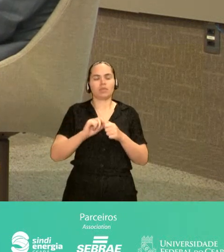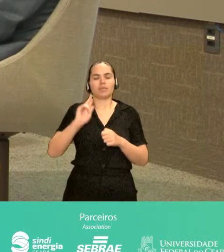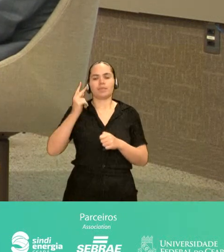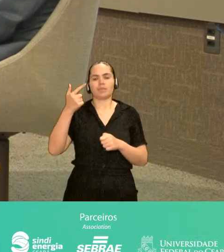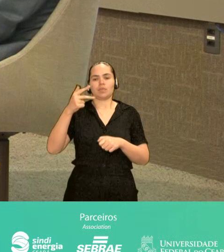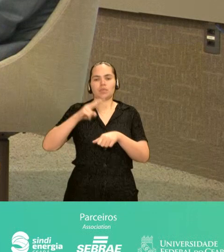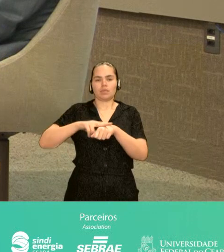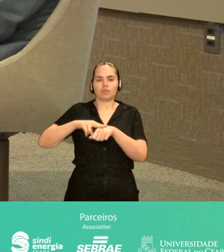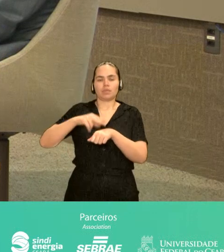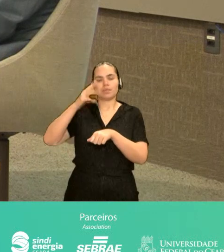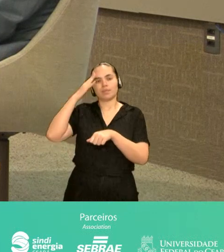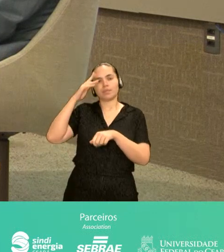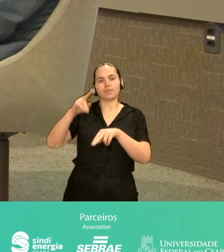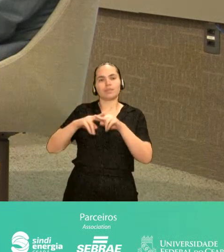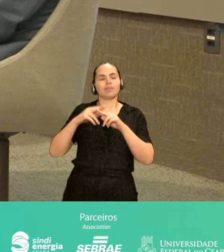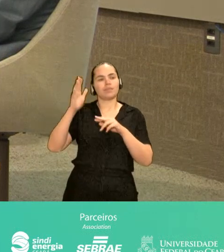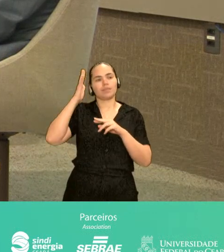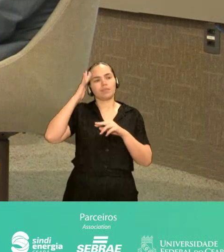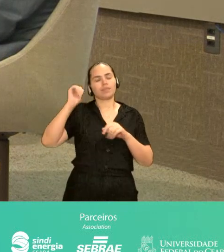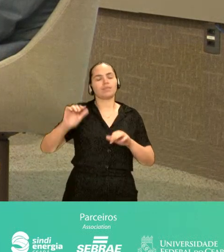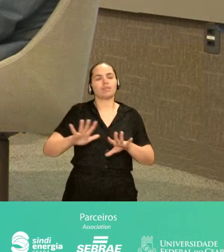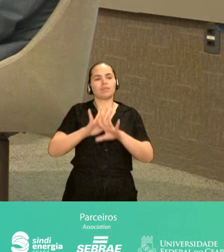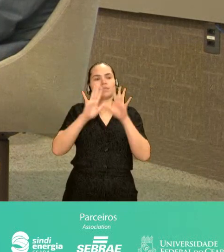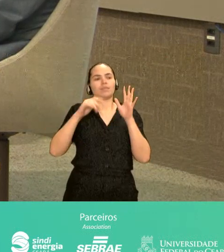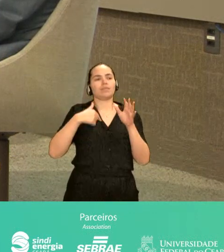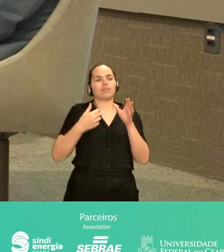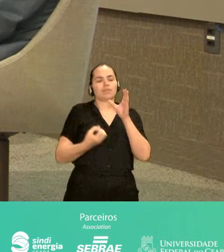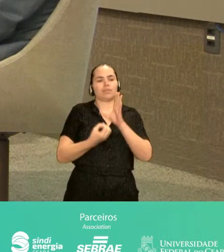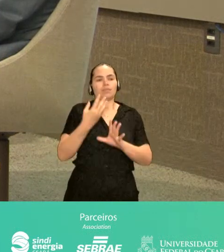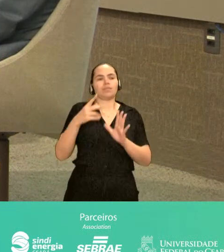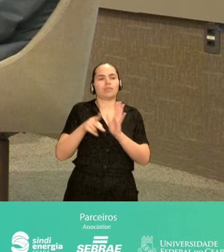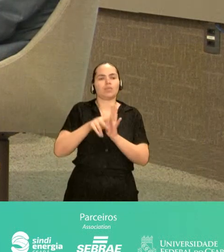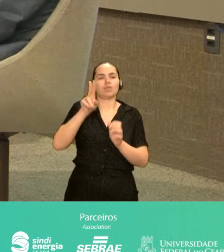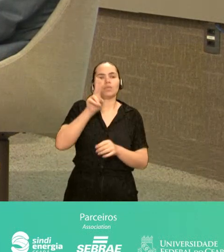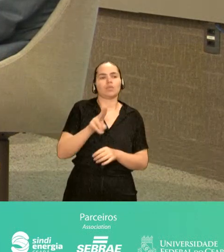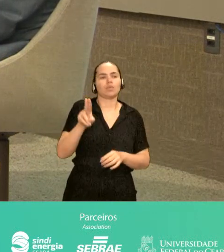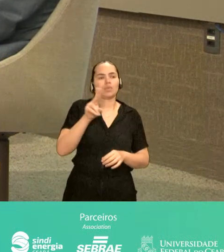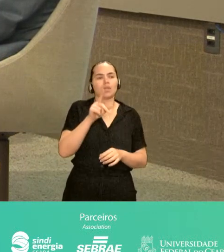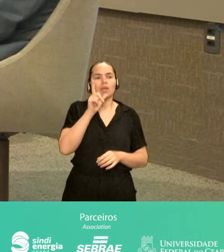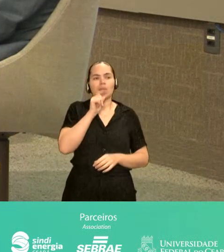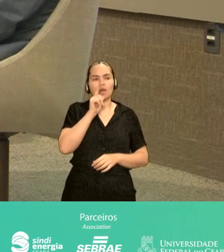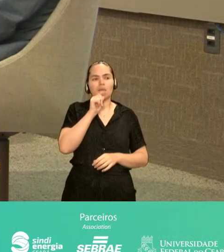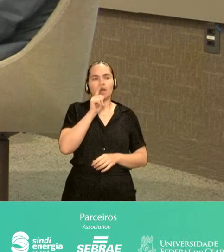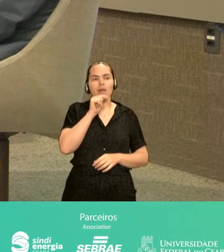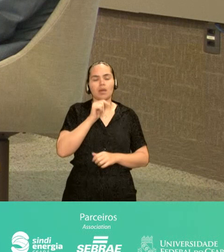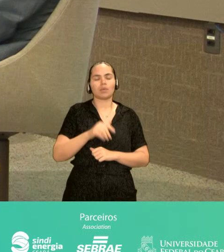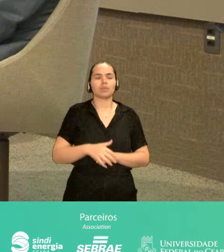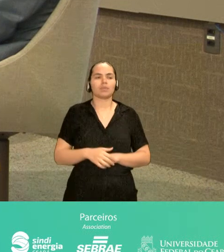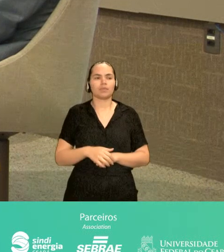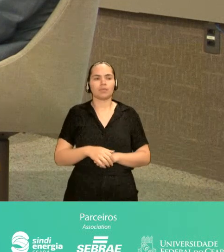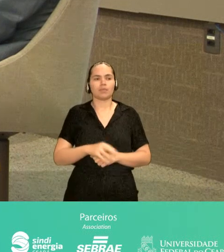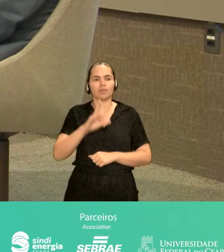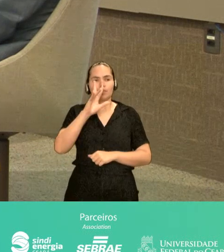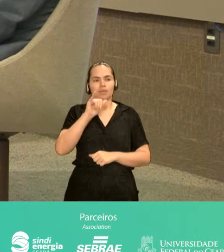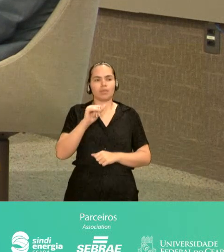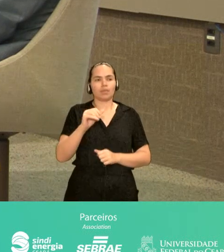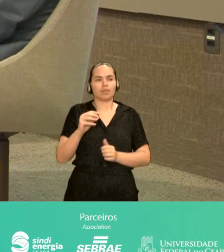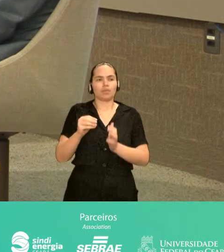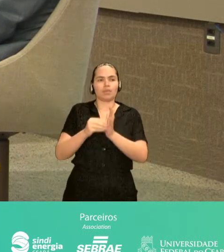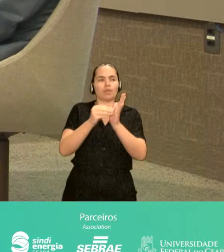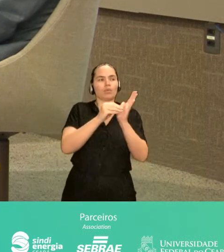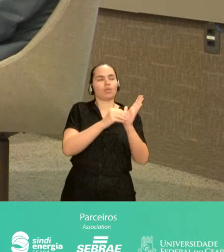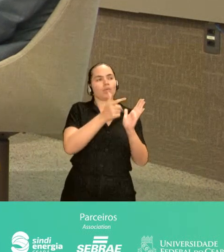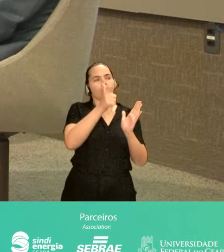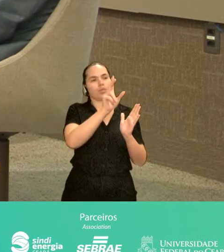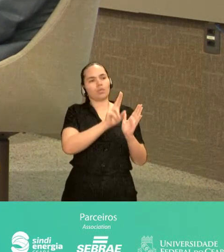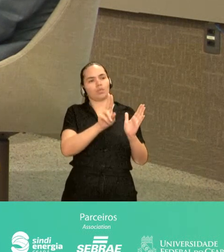verde only e simply do green hydrogen usando uma água aí and que using some vai water fazer falta para outros irresponsibly, usos para